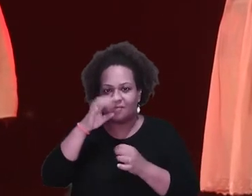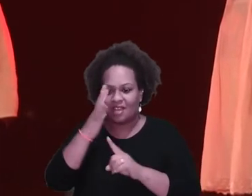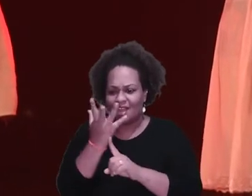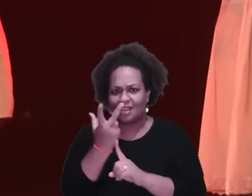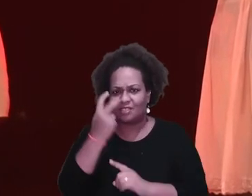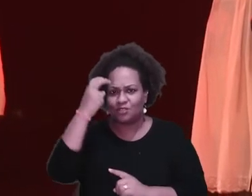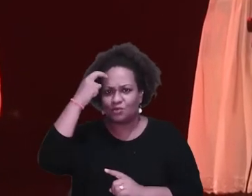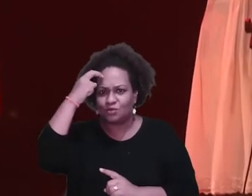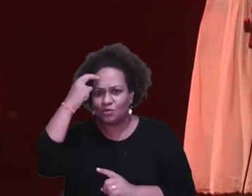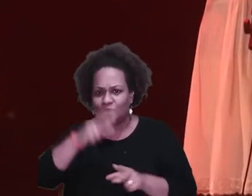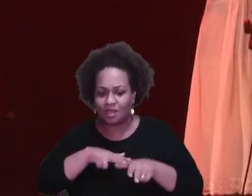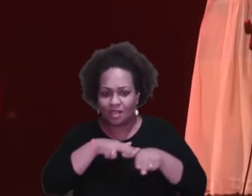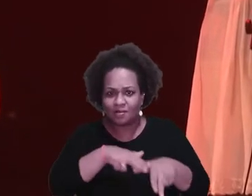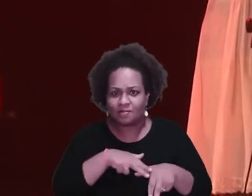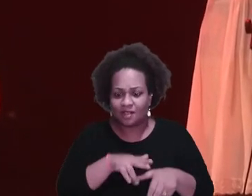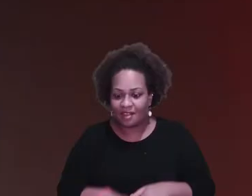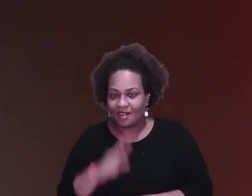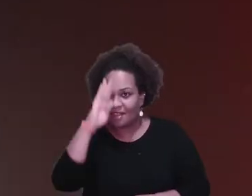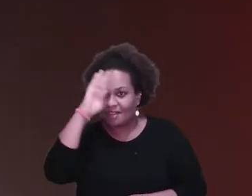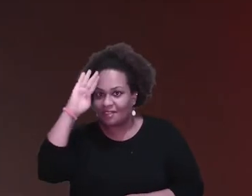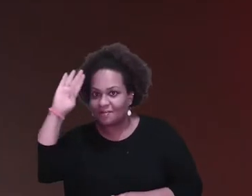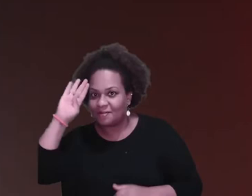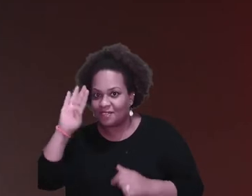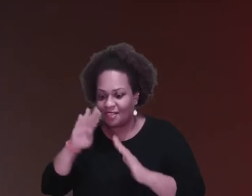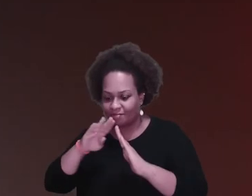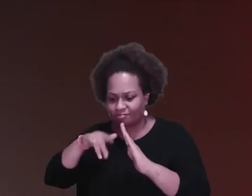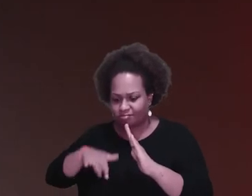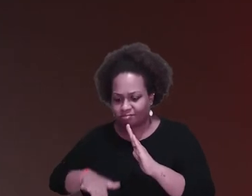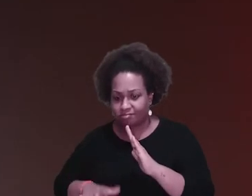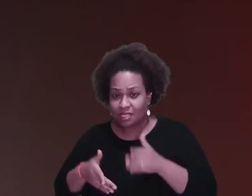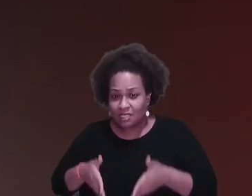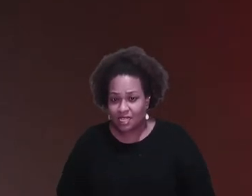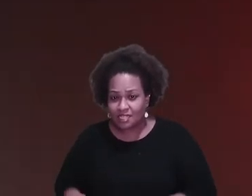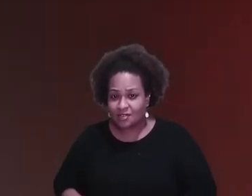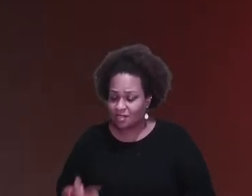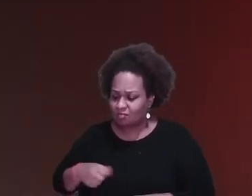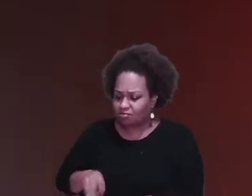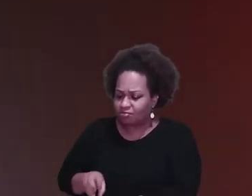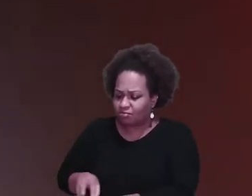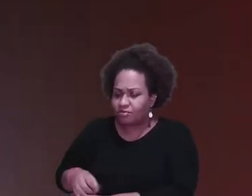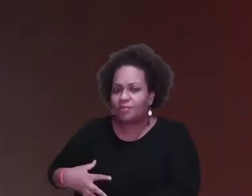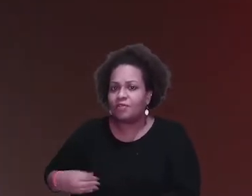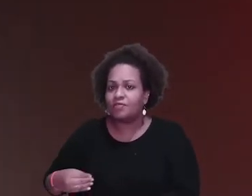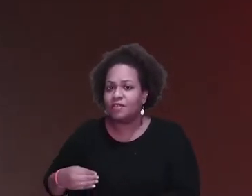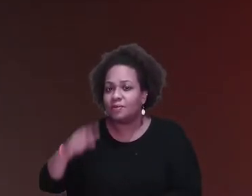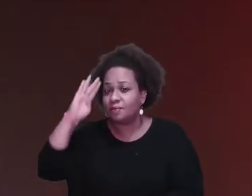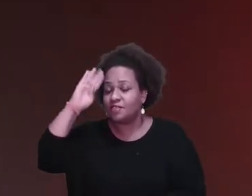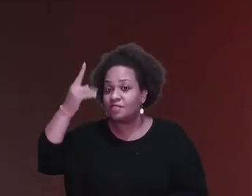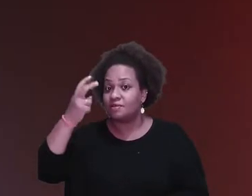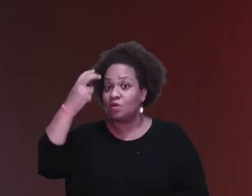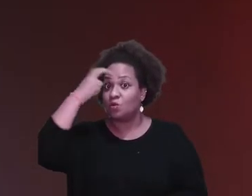Como que é o nome black com a arte com a cultura E desde que Eles nasceram sempre ensine a meus filhos a